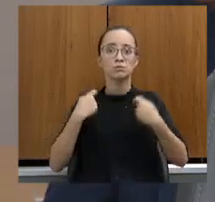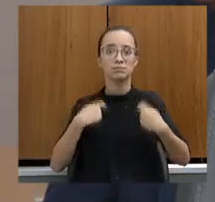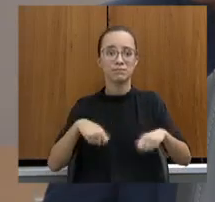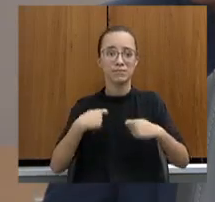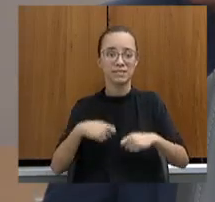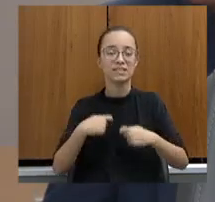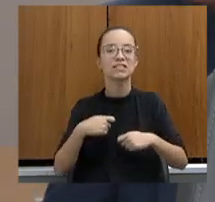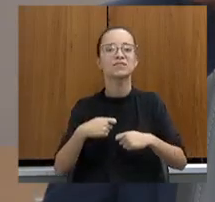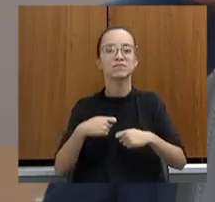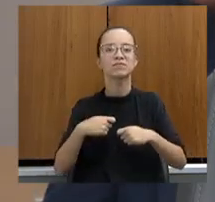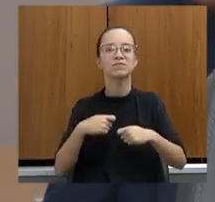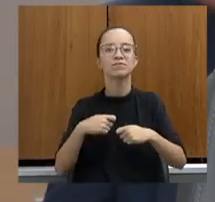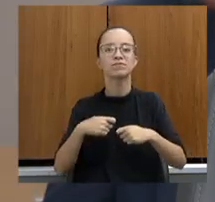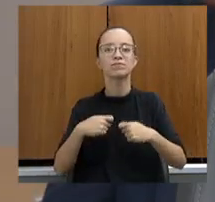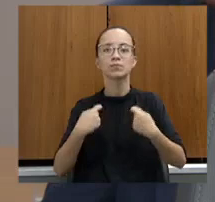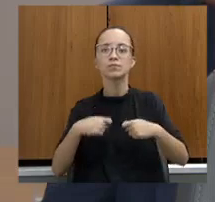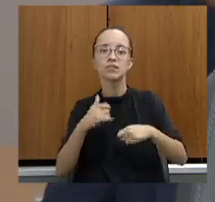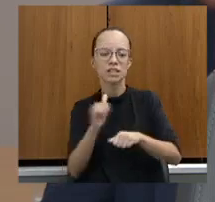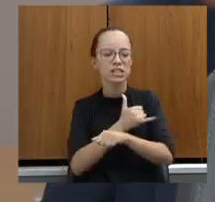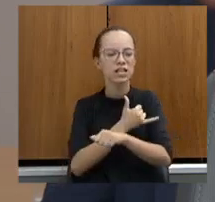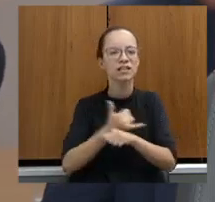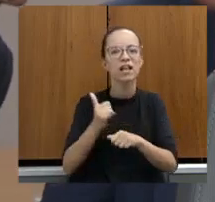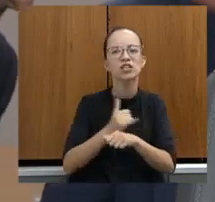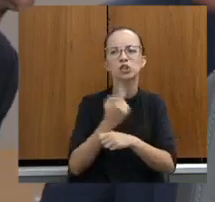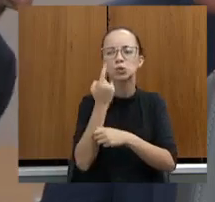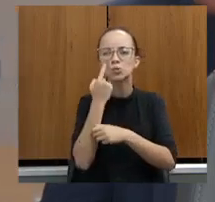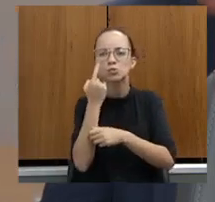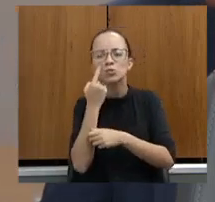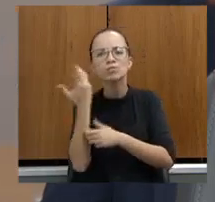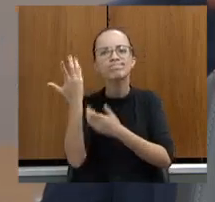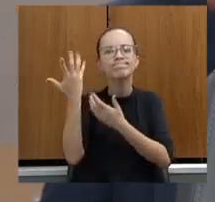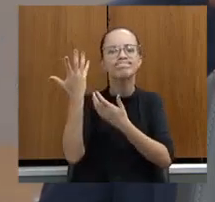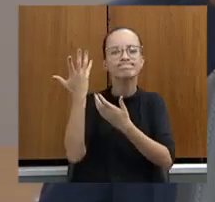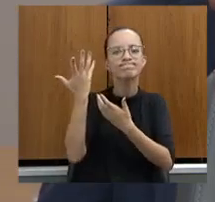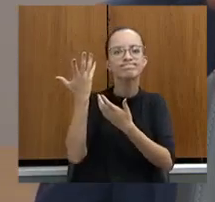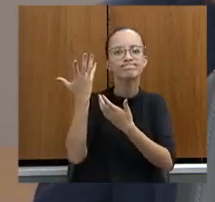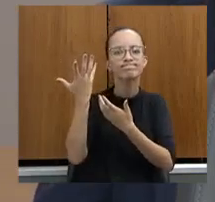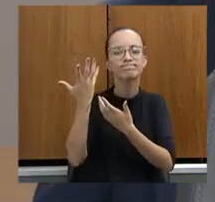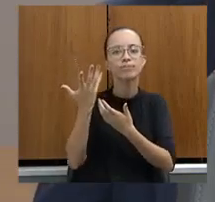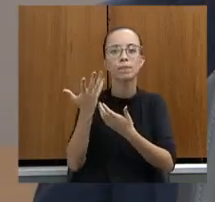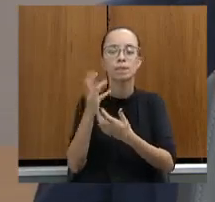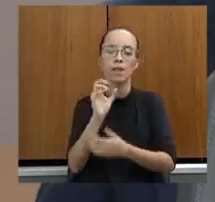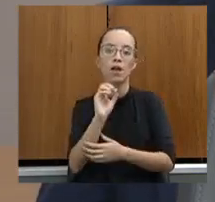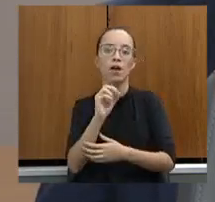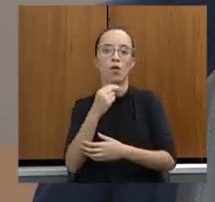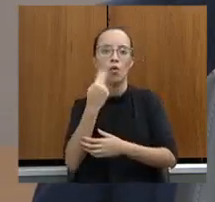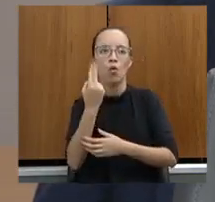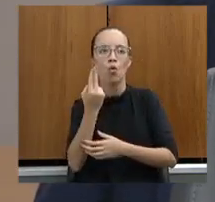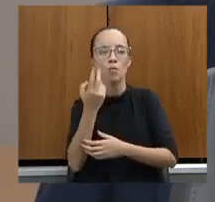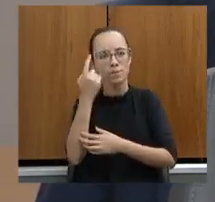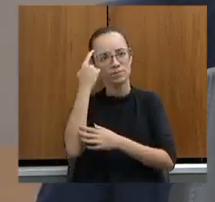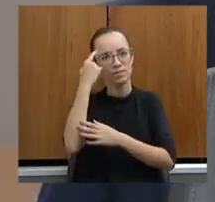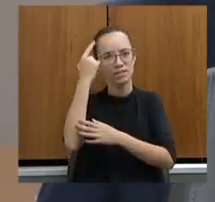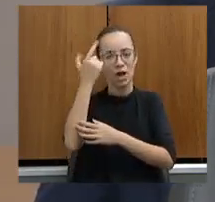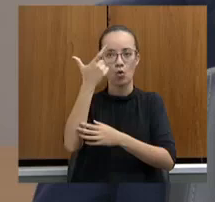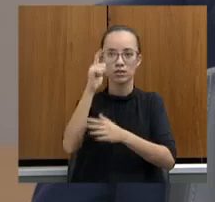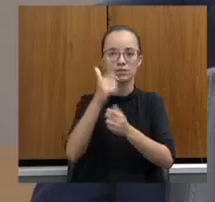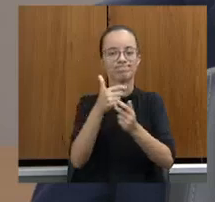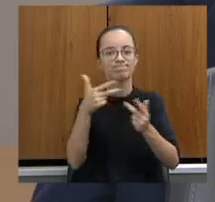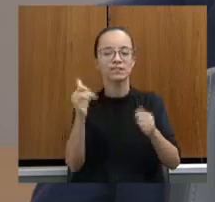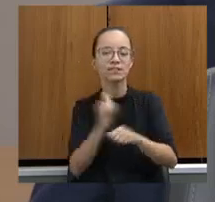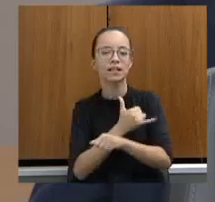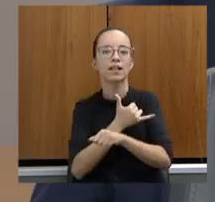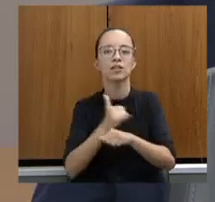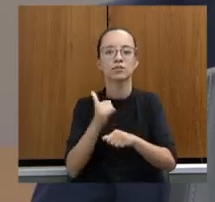fazer outros outros ou ver as coisas passarem ao ver outros ou usar de outros mecanismos para fazer